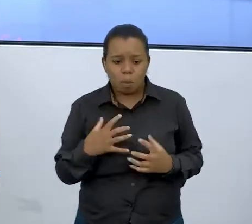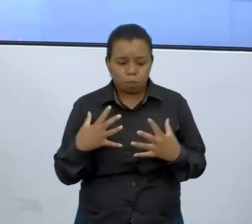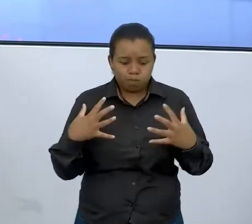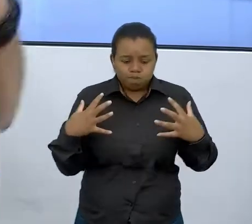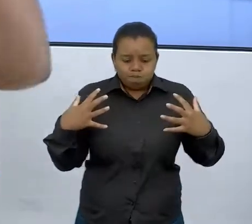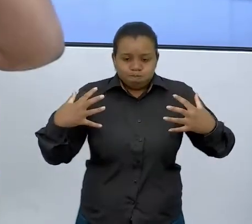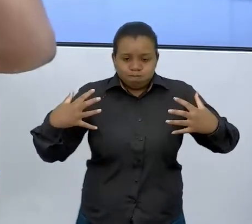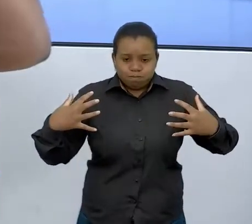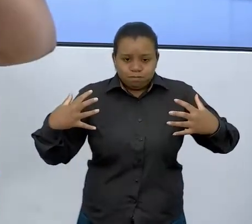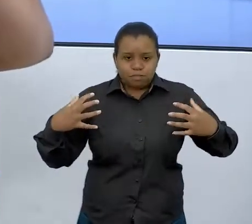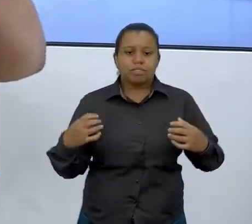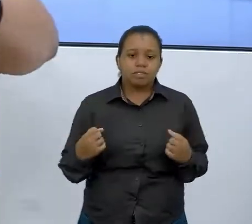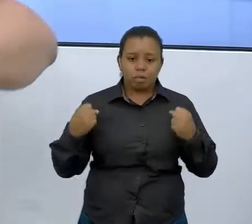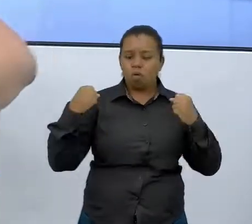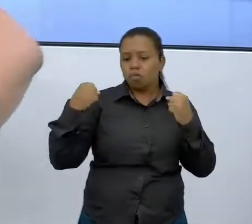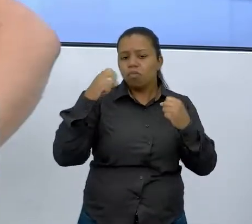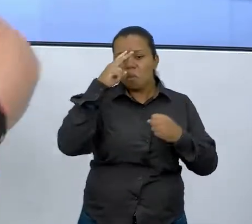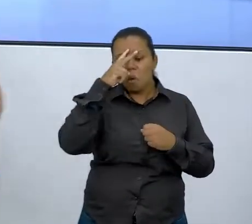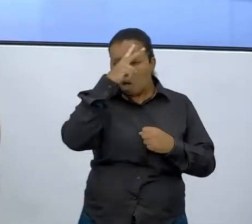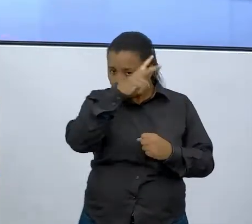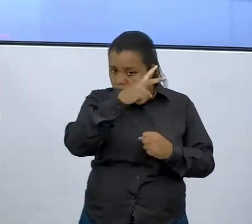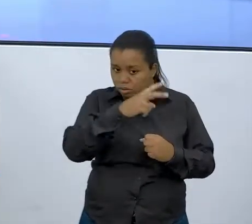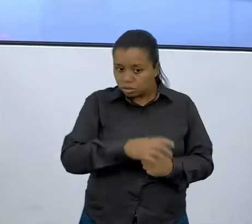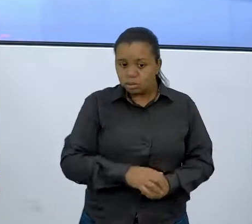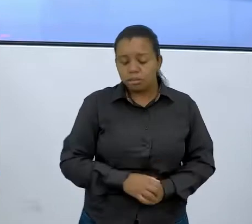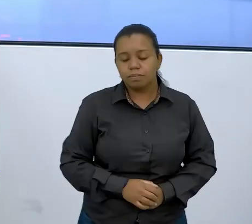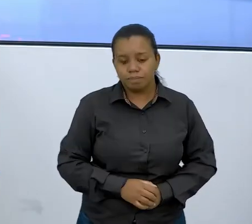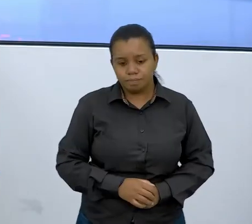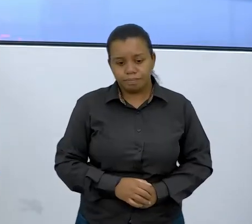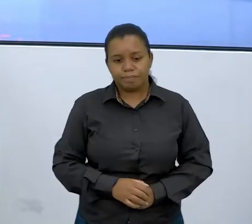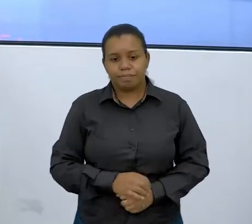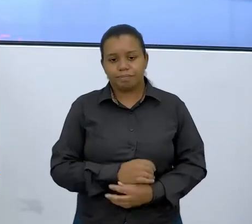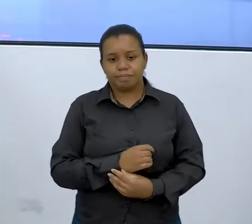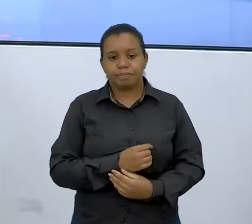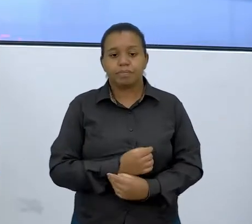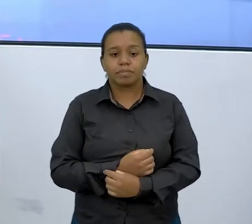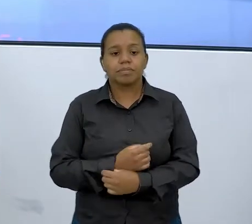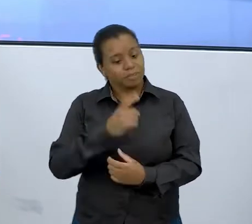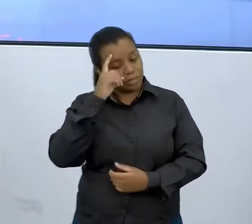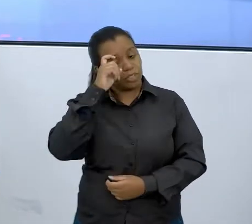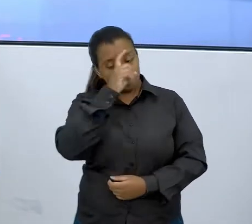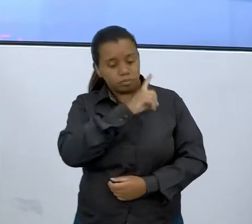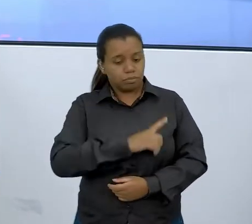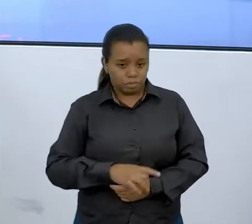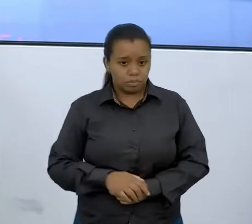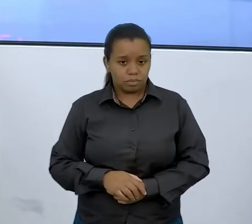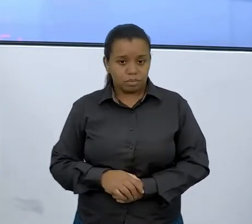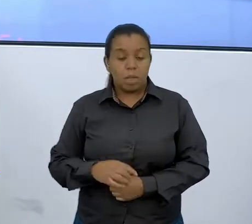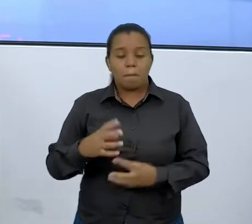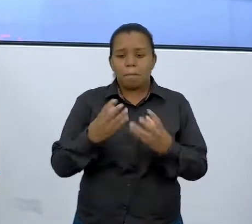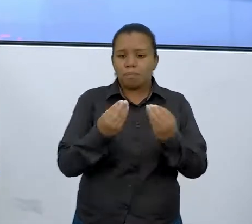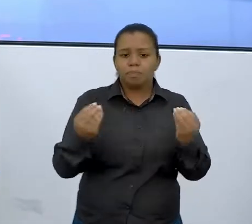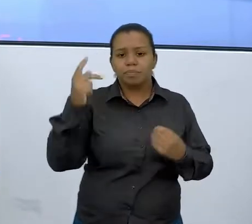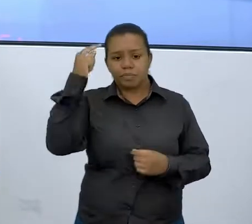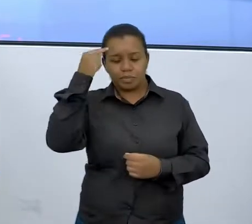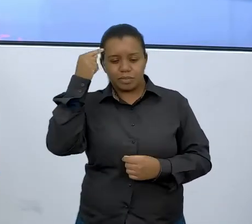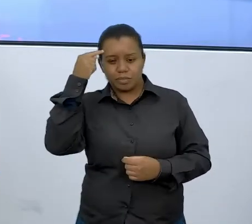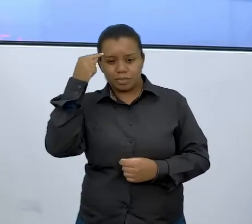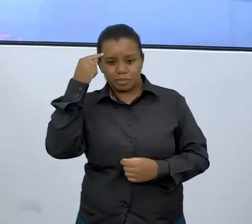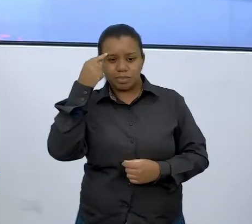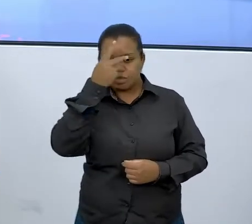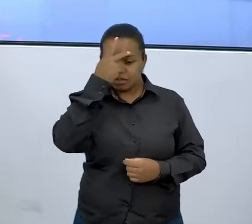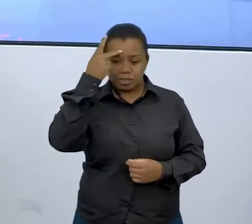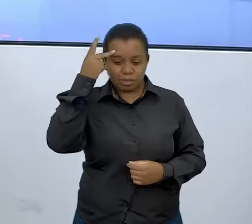corpo, tipo Arnold Schwarzenegger, tipo halterofilista, muitas pessoas acabam gerando um processo de